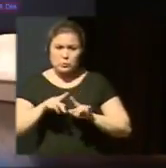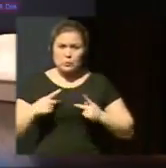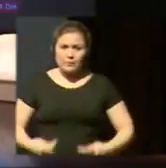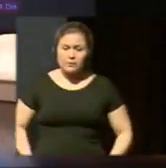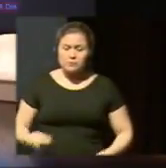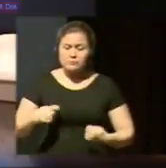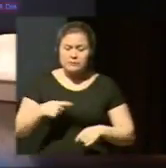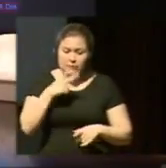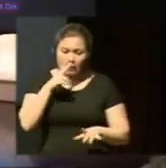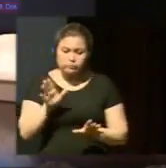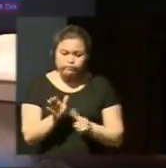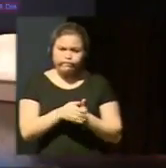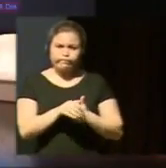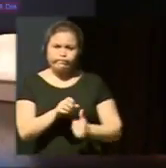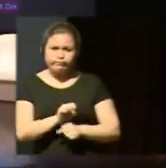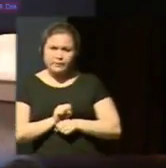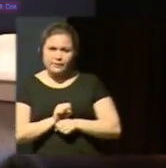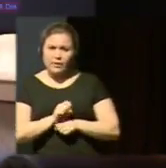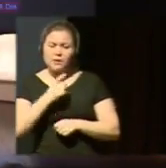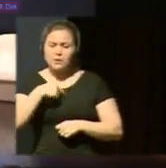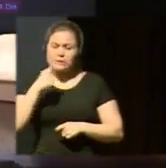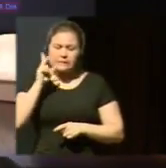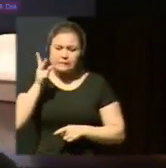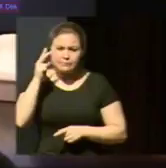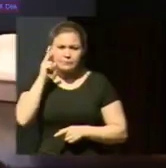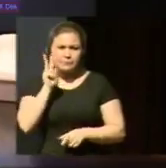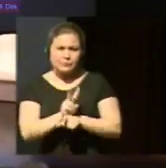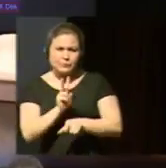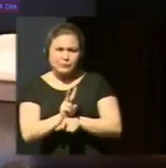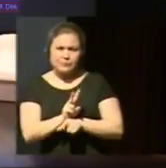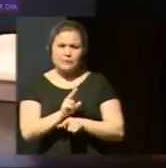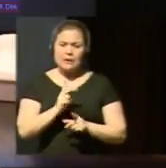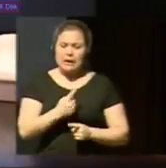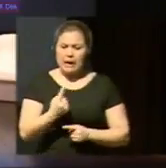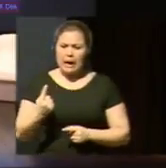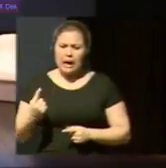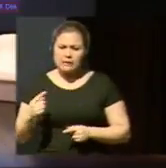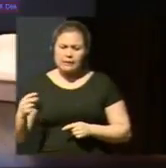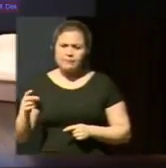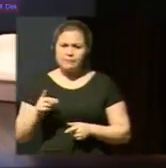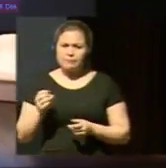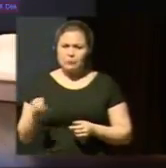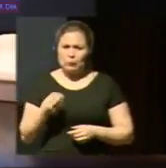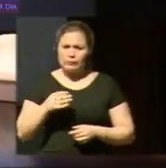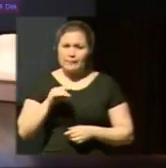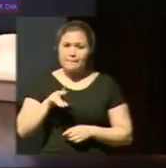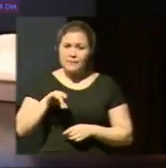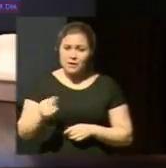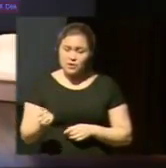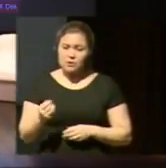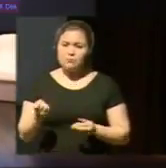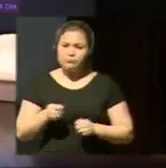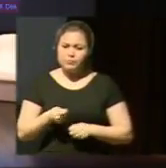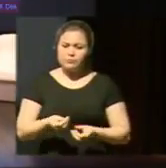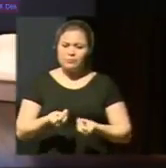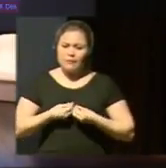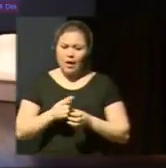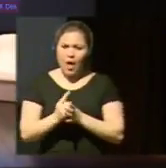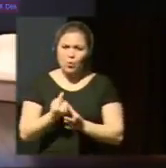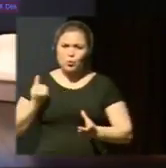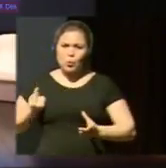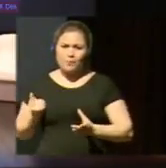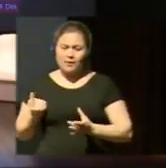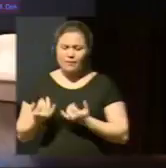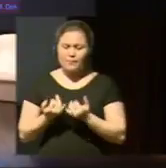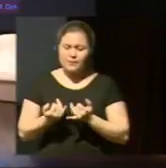ser preservados. Sempre temos essa tensão de que cada mídia nova, onde dá a autonomia, por